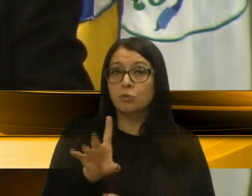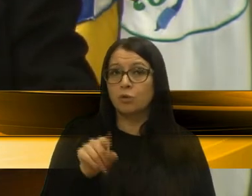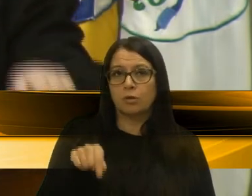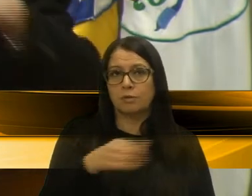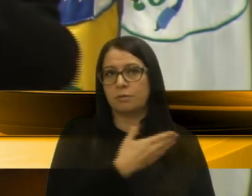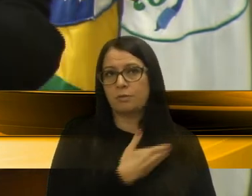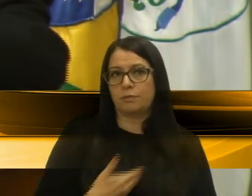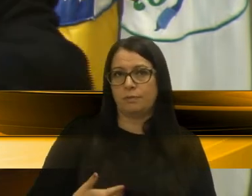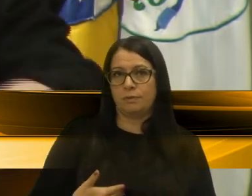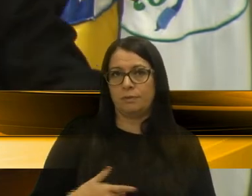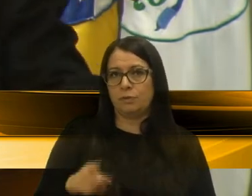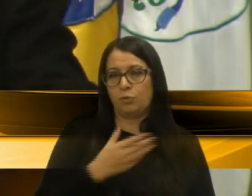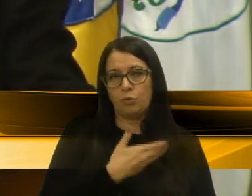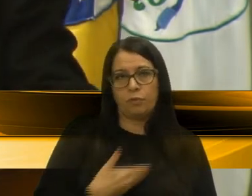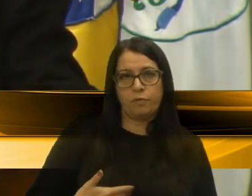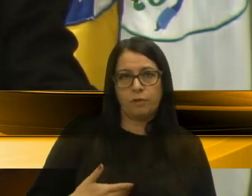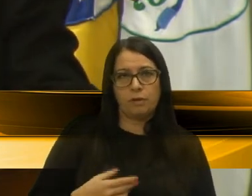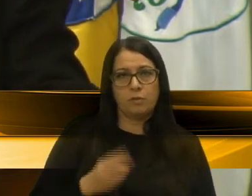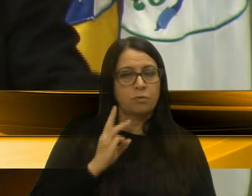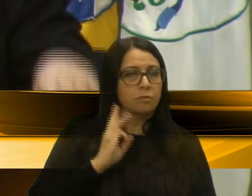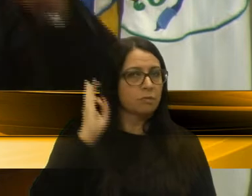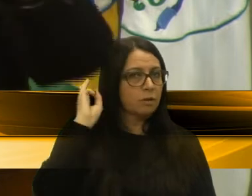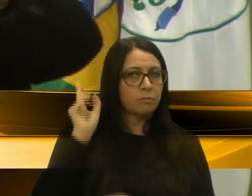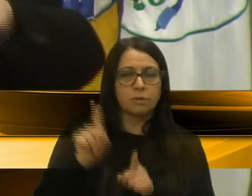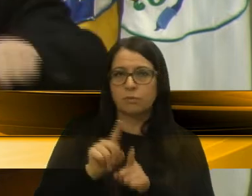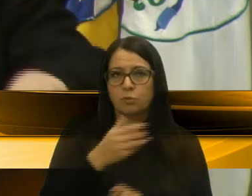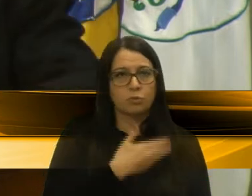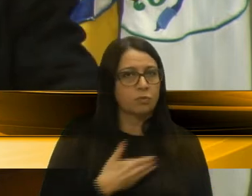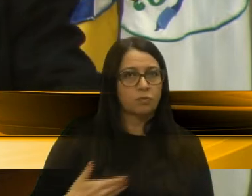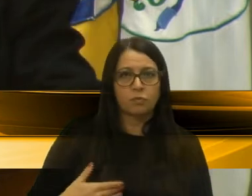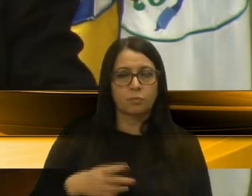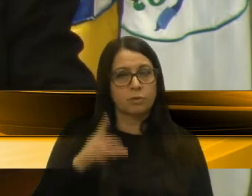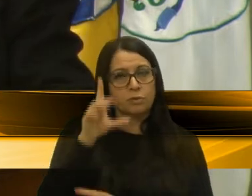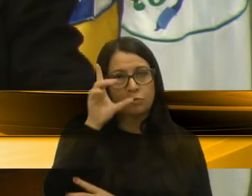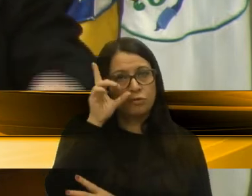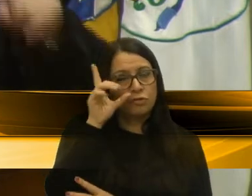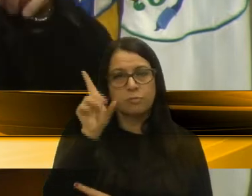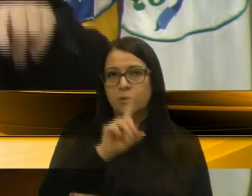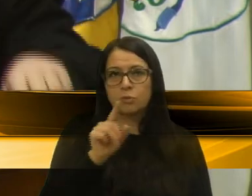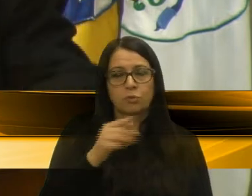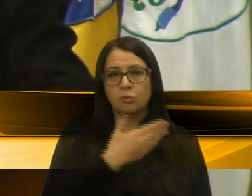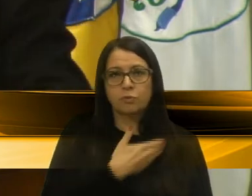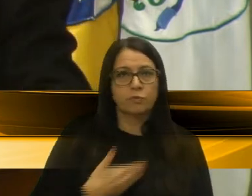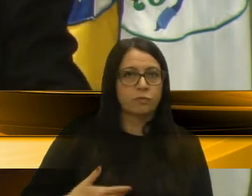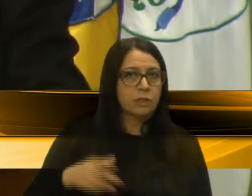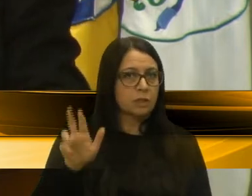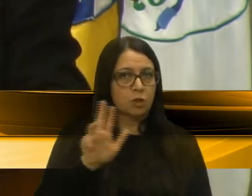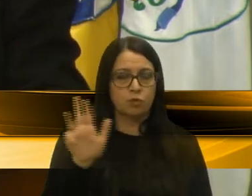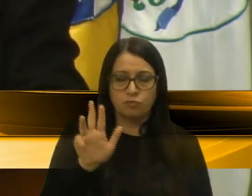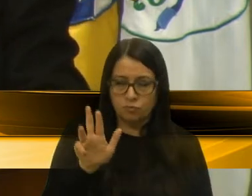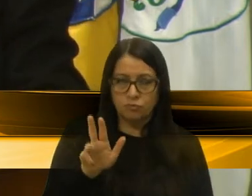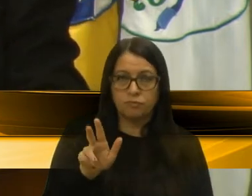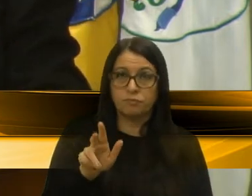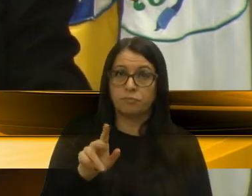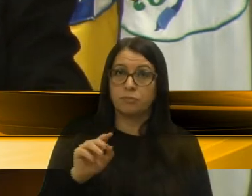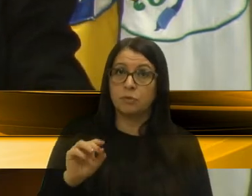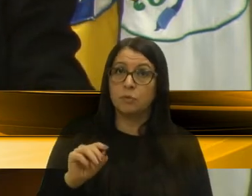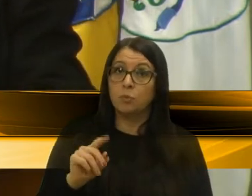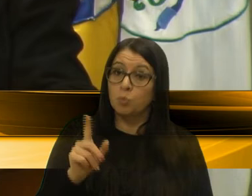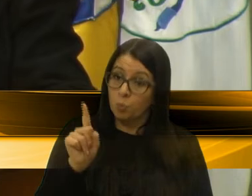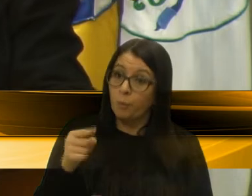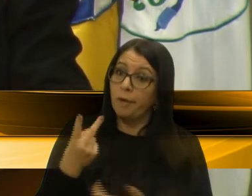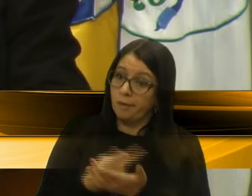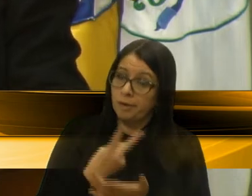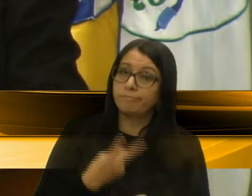governo, não só no governo Temer, não só no governo Dilma, não só no governo Lula. Aliás, o grande